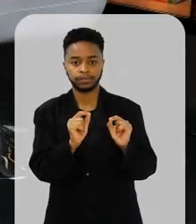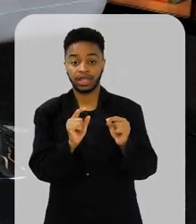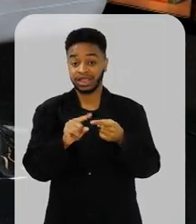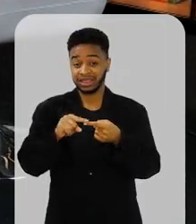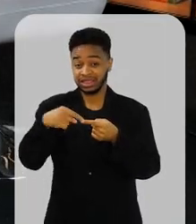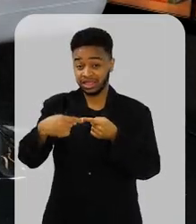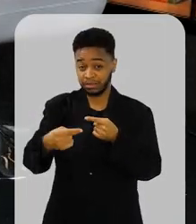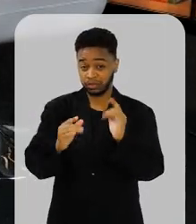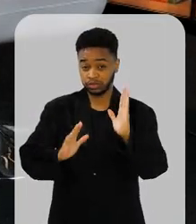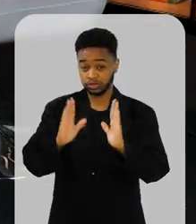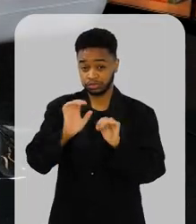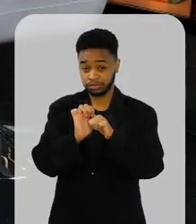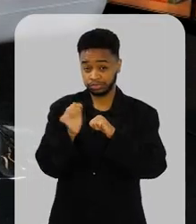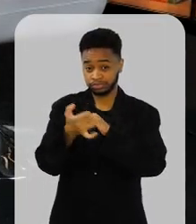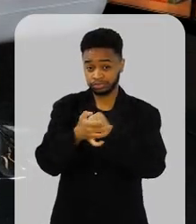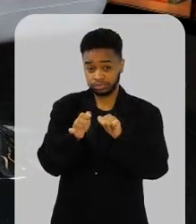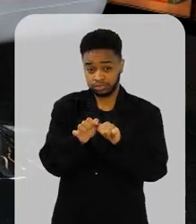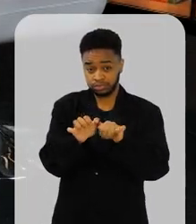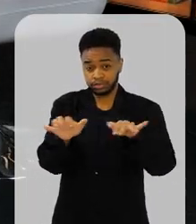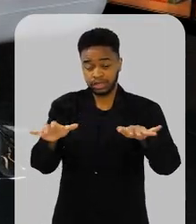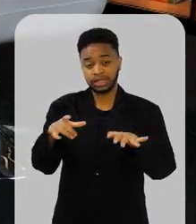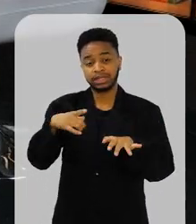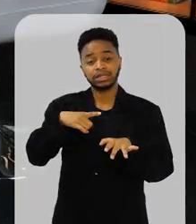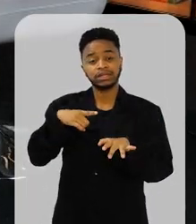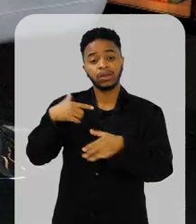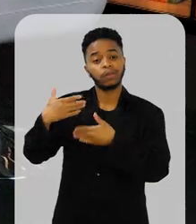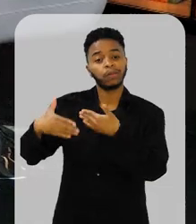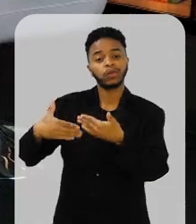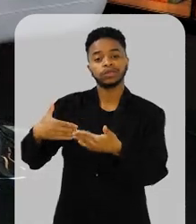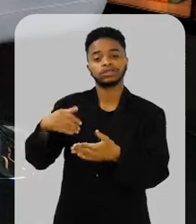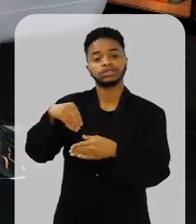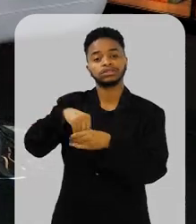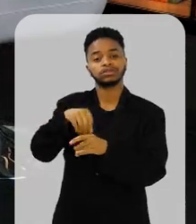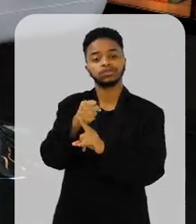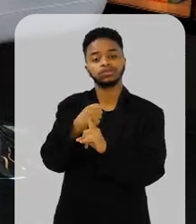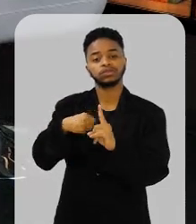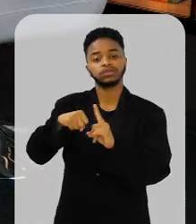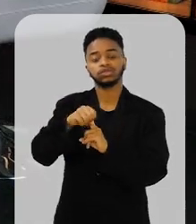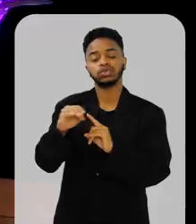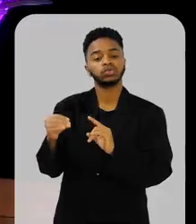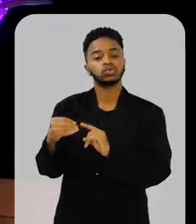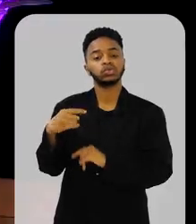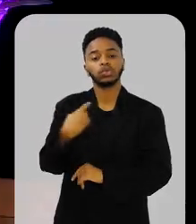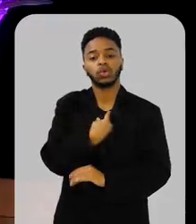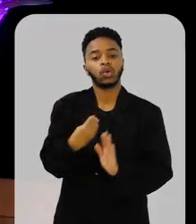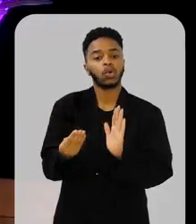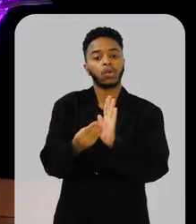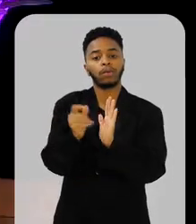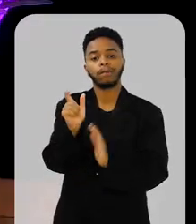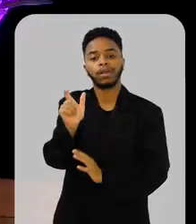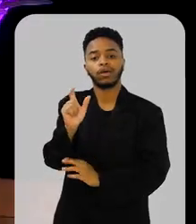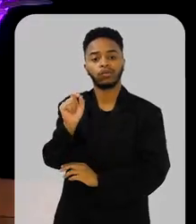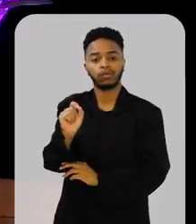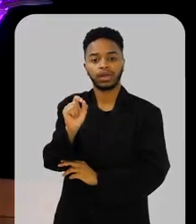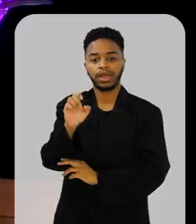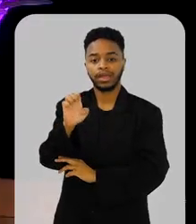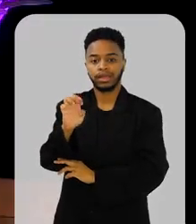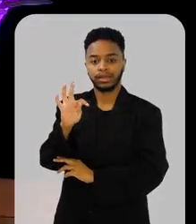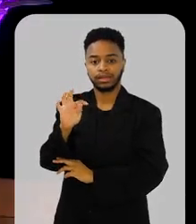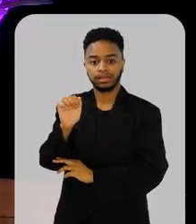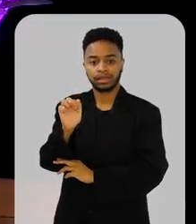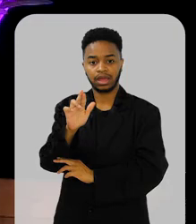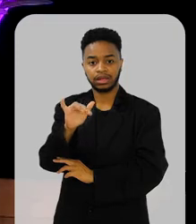depois da pandemia surgiu um processo em nossa sociedade que a gente classificou como etarismo. Sim. Ou seja,